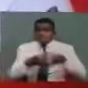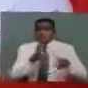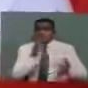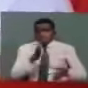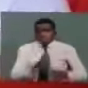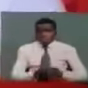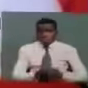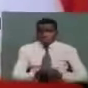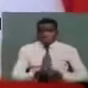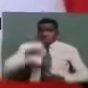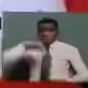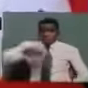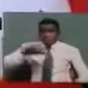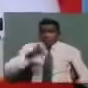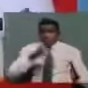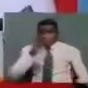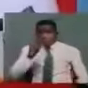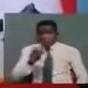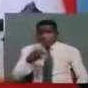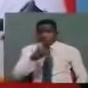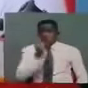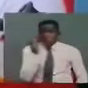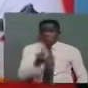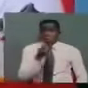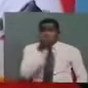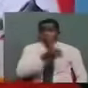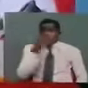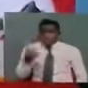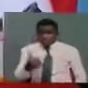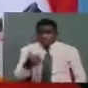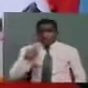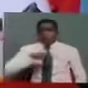vamos gostar, né? Mas só vamos assustar...